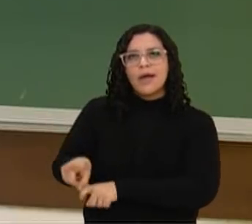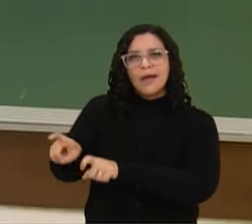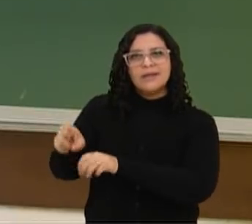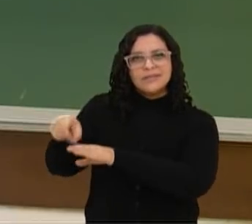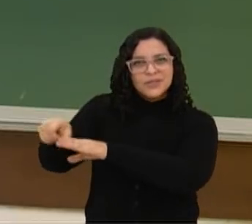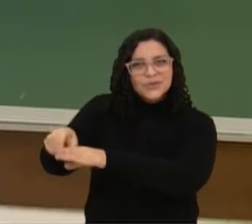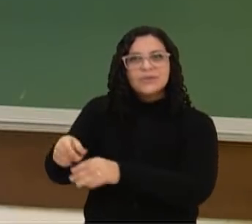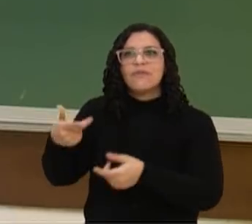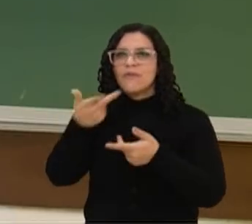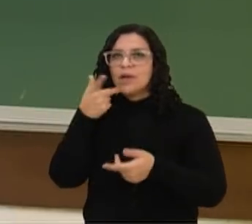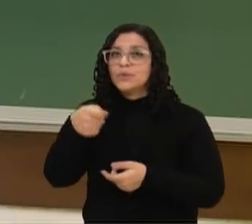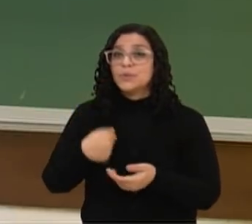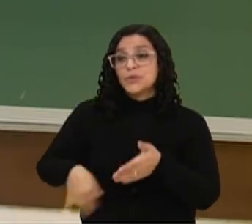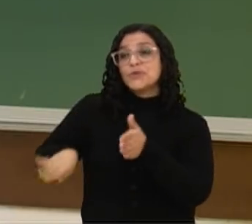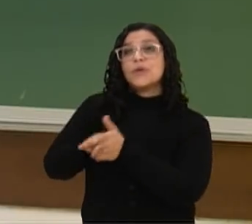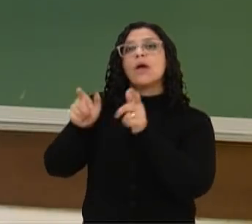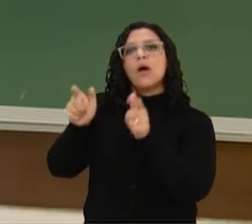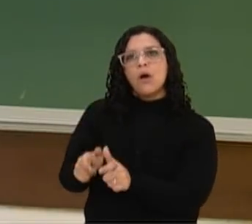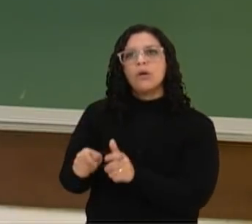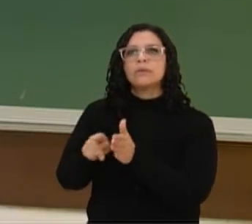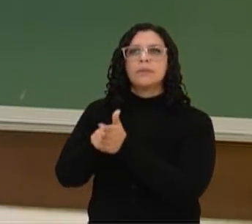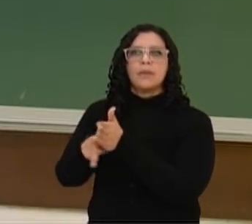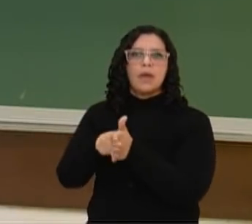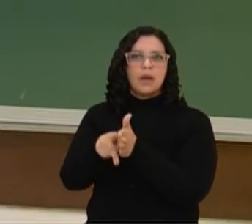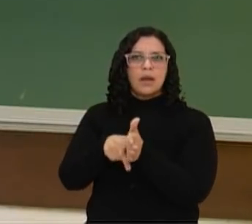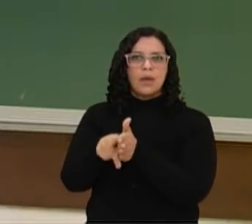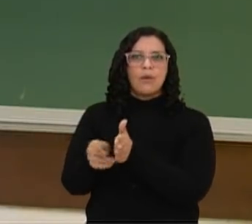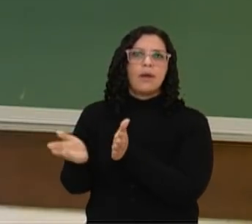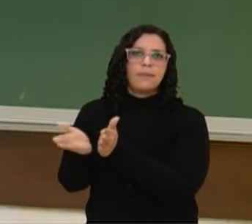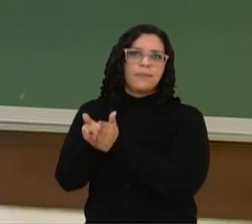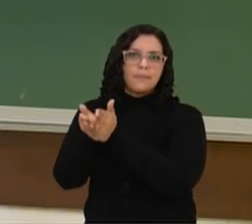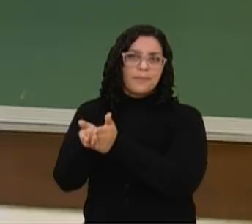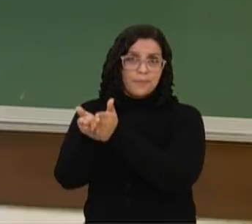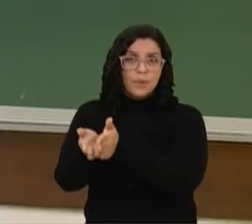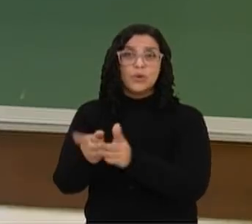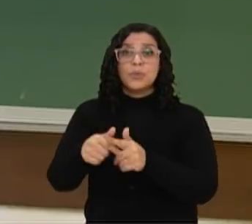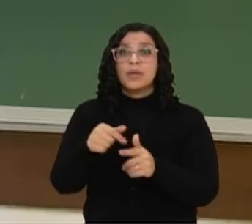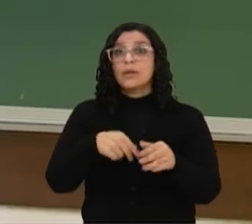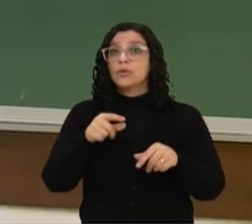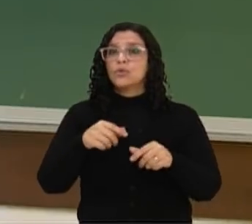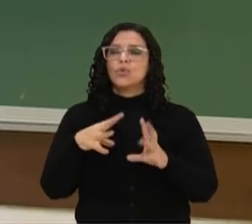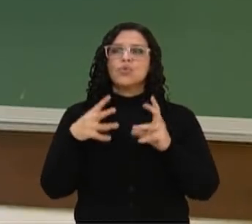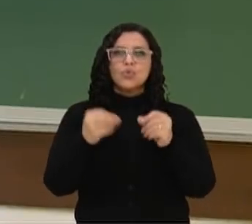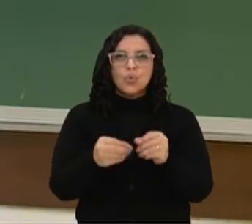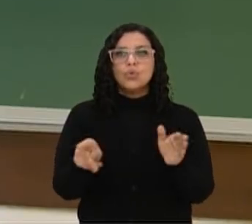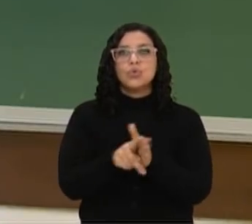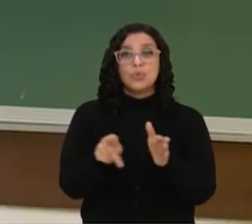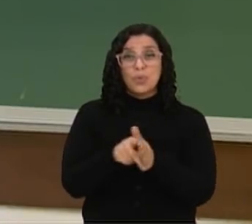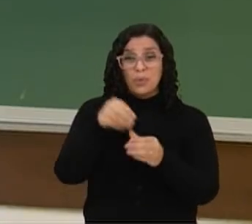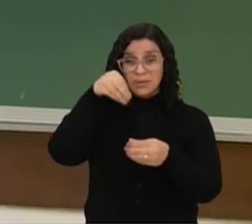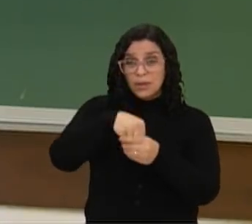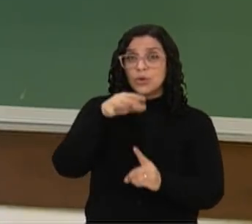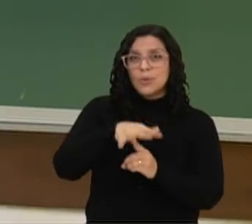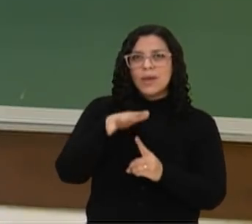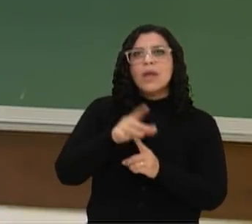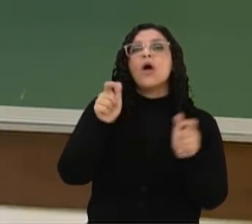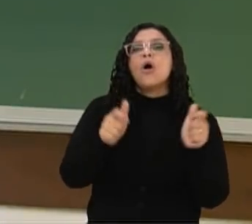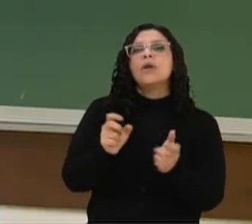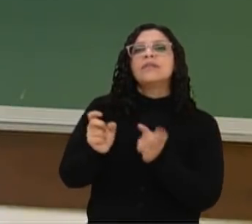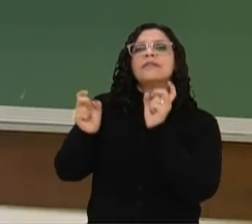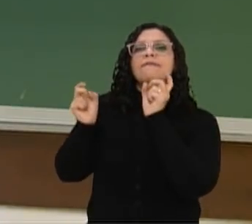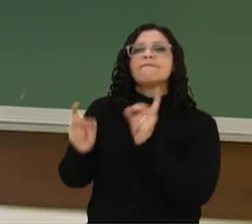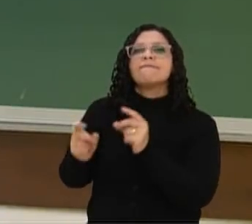gente trabalhou e que trazem para o Porto de Paranaguá, porque muita coisa do que é produzido no nosso estado é exportado. Então, daí a